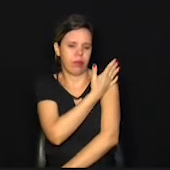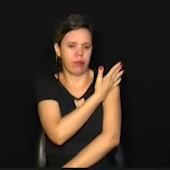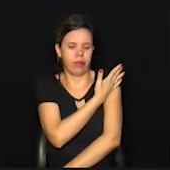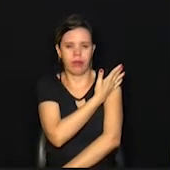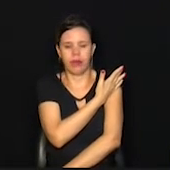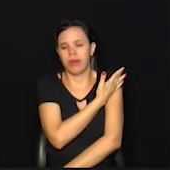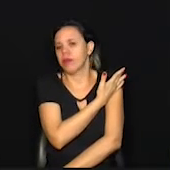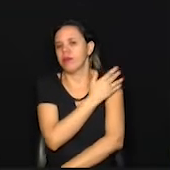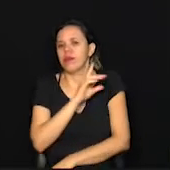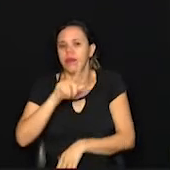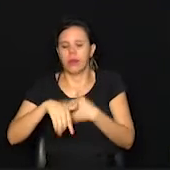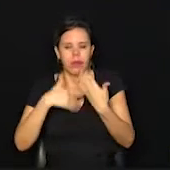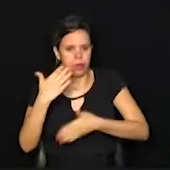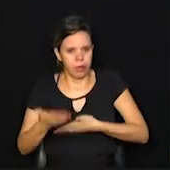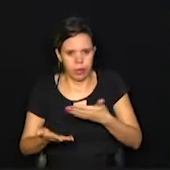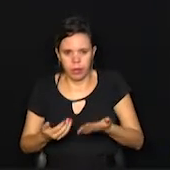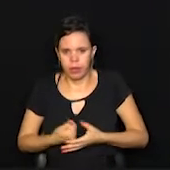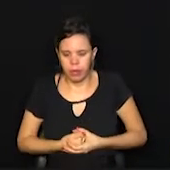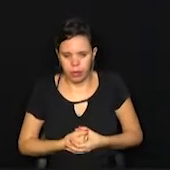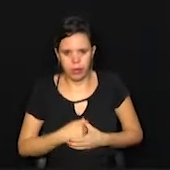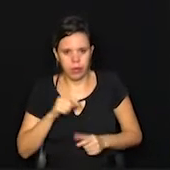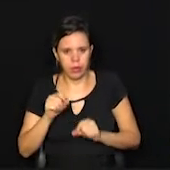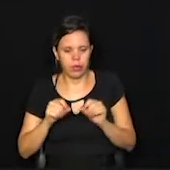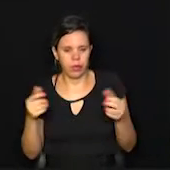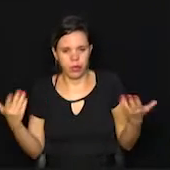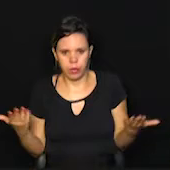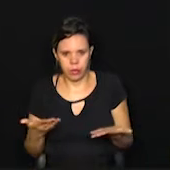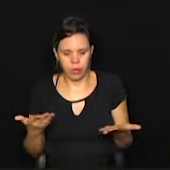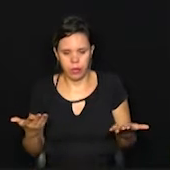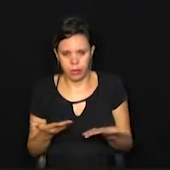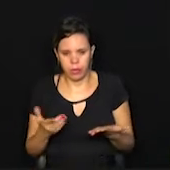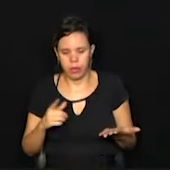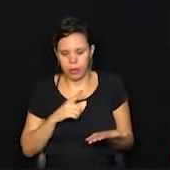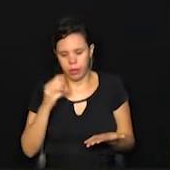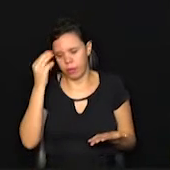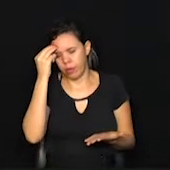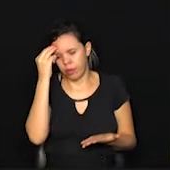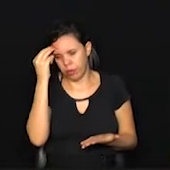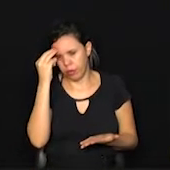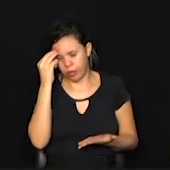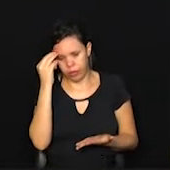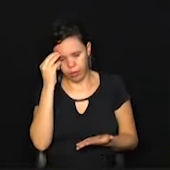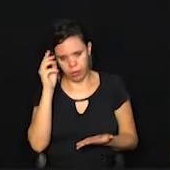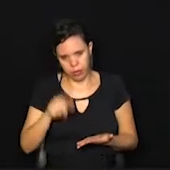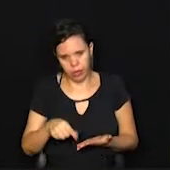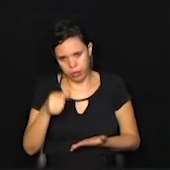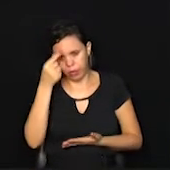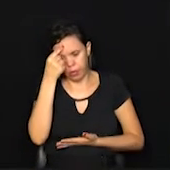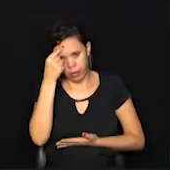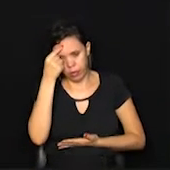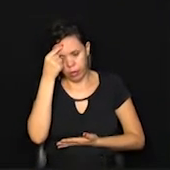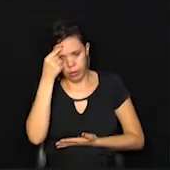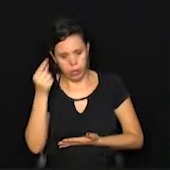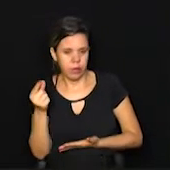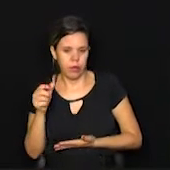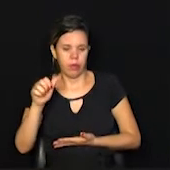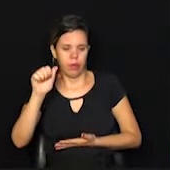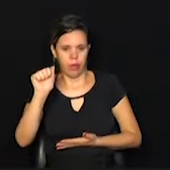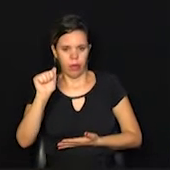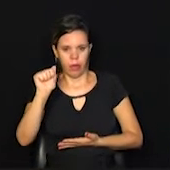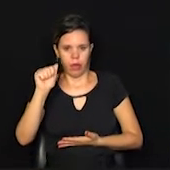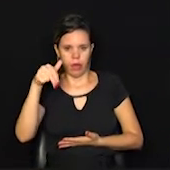Educacional equipe E aí veio o que hoje eu já tenho como memória mais consciente né veio Anistia em